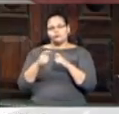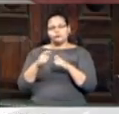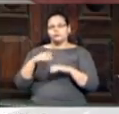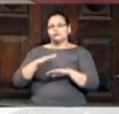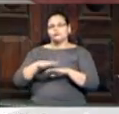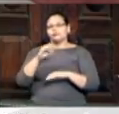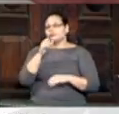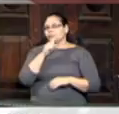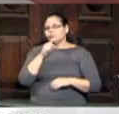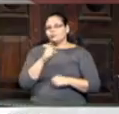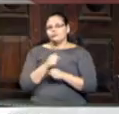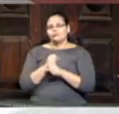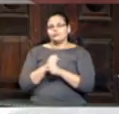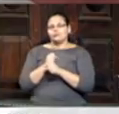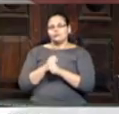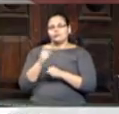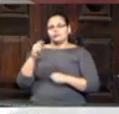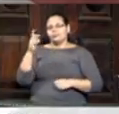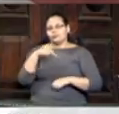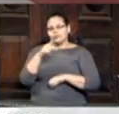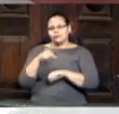país.